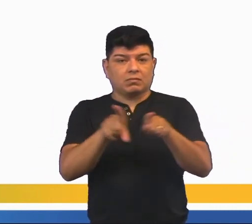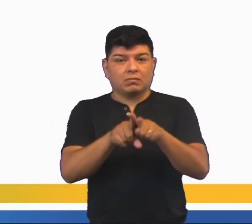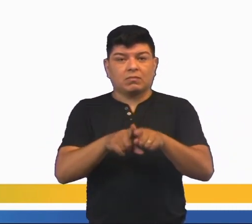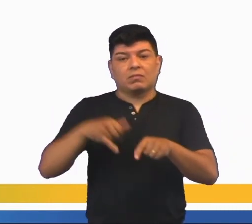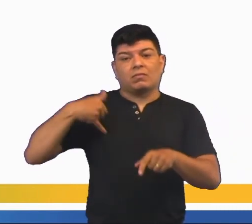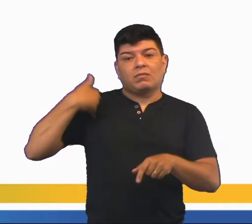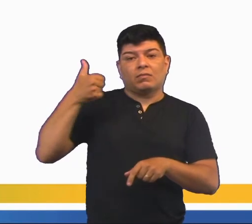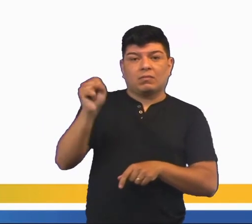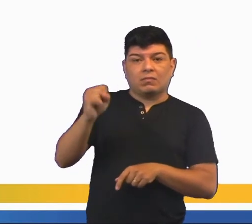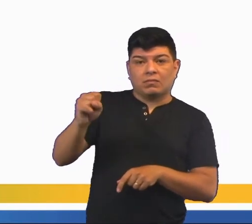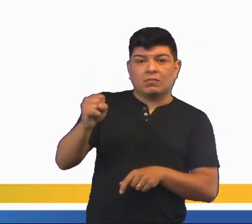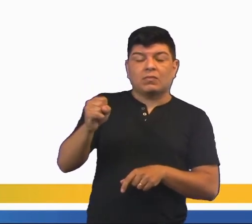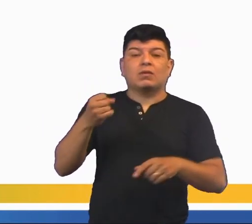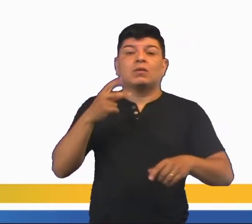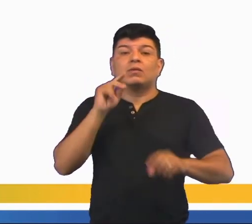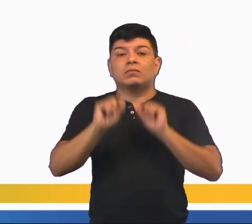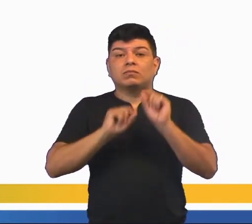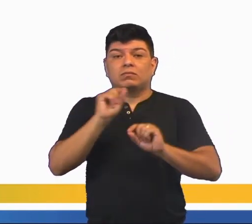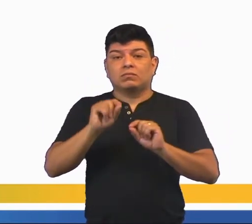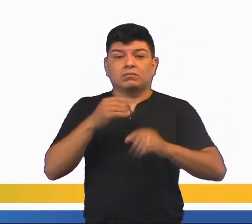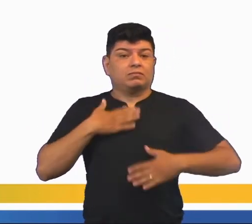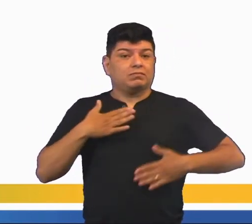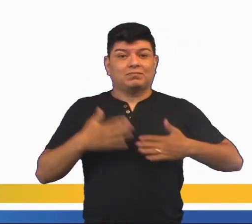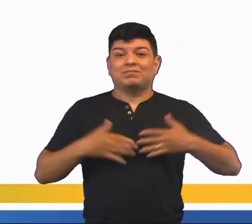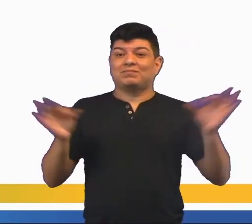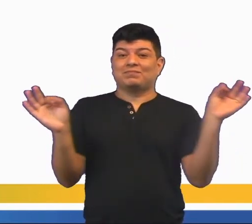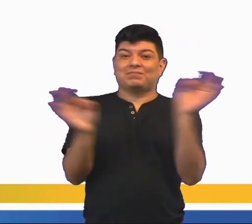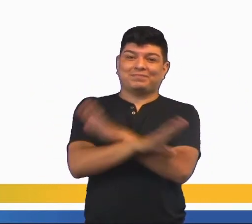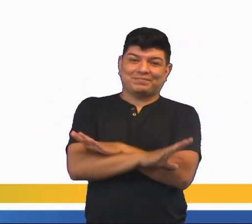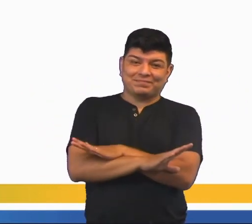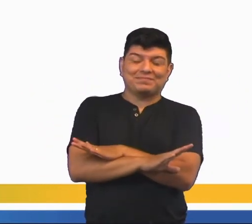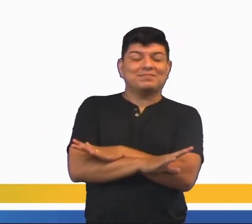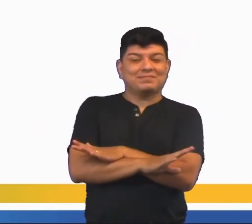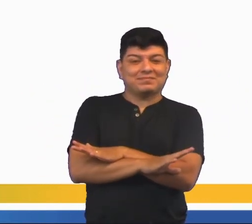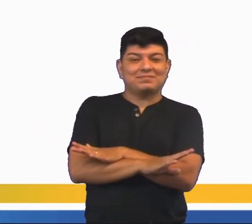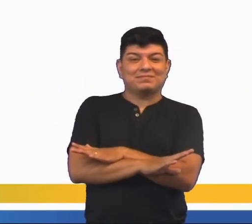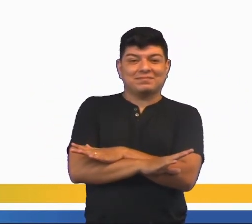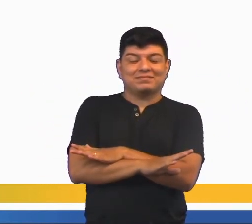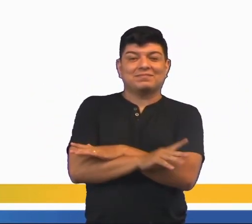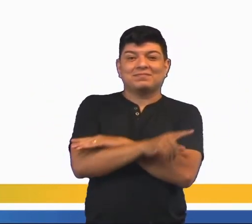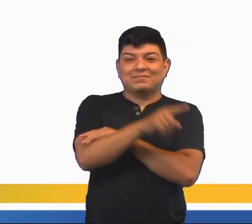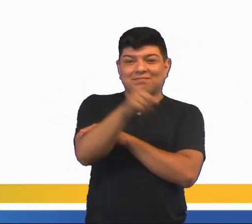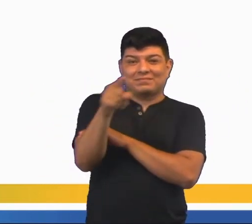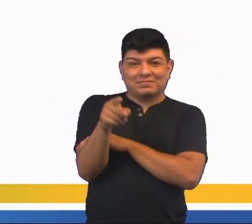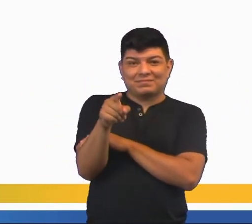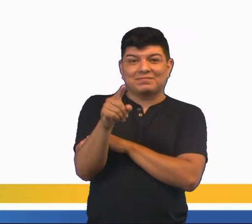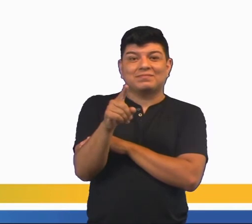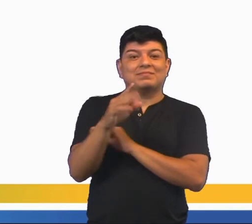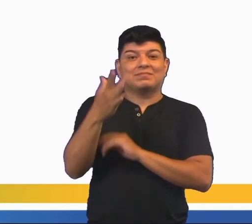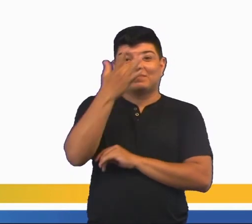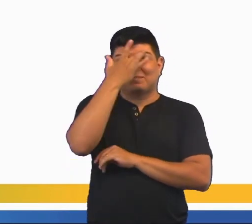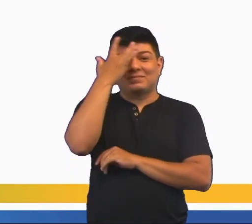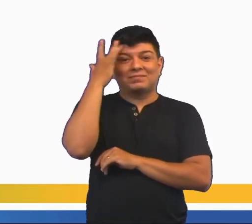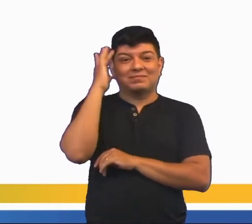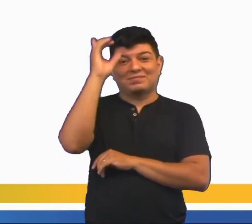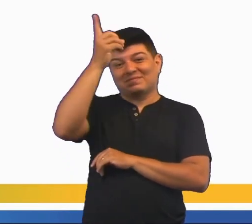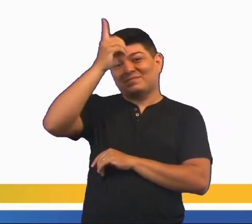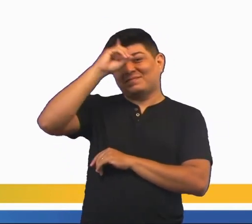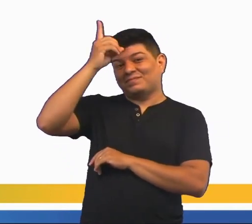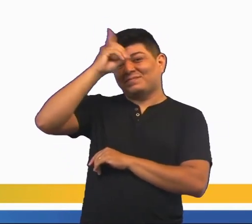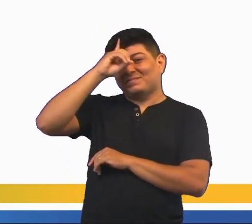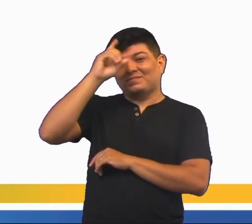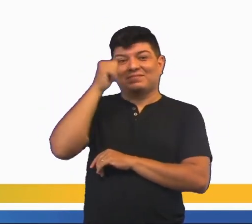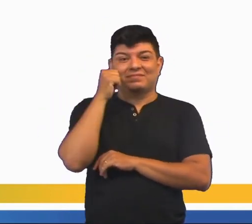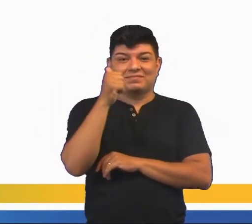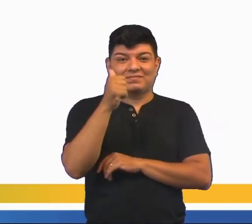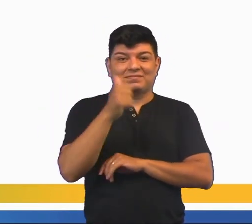aos 18 anos, o seu corpo vai estar prontinho, né? Para você se tornar uma pessoa adulta.